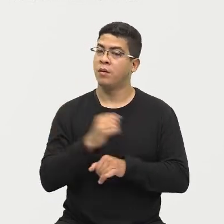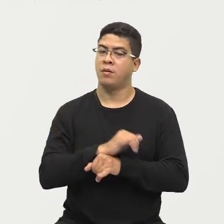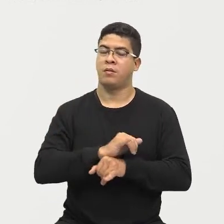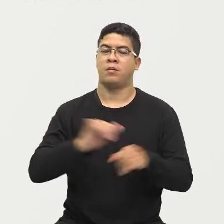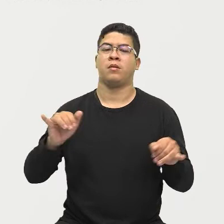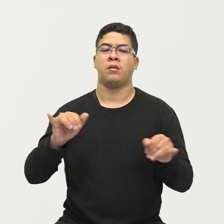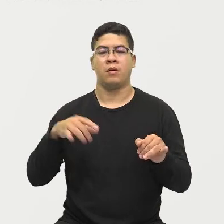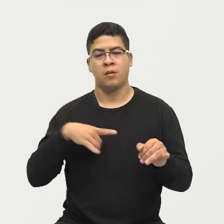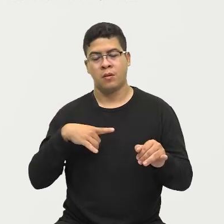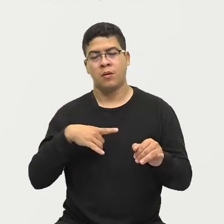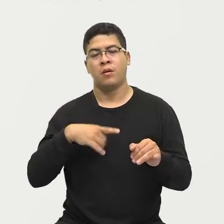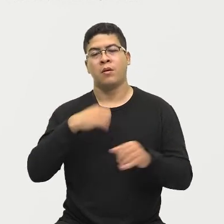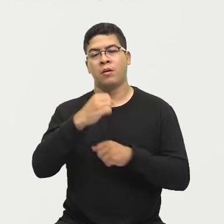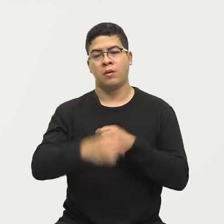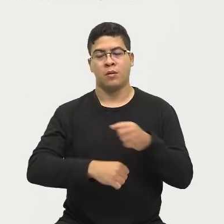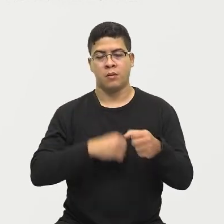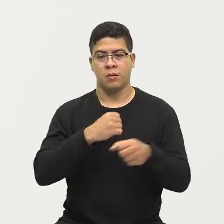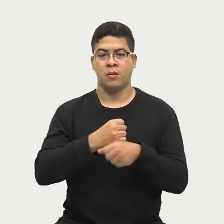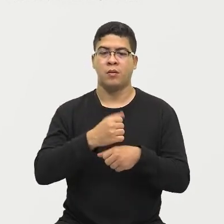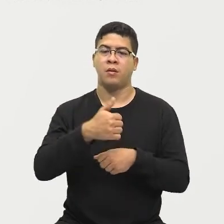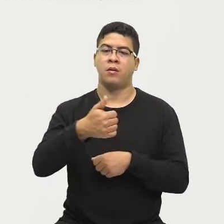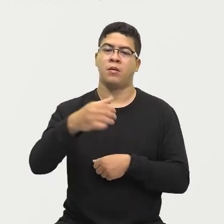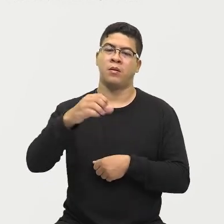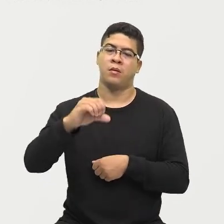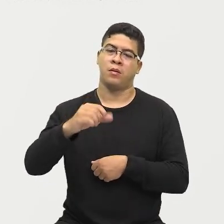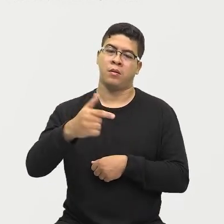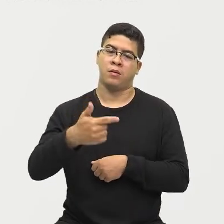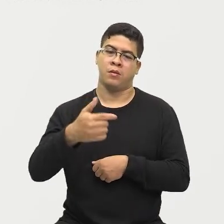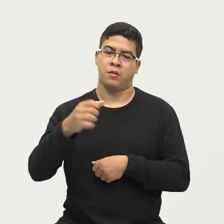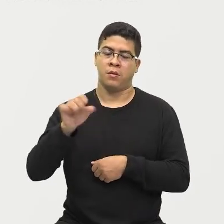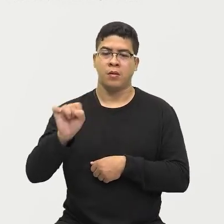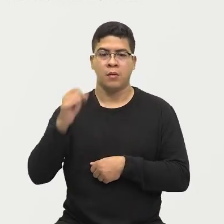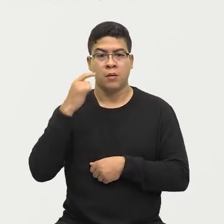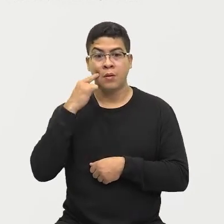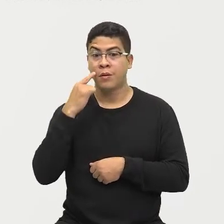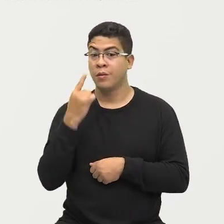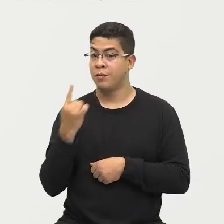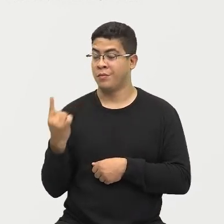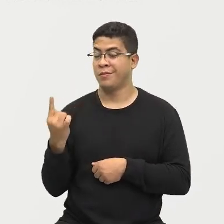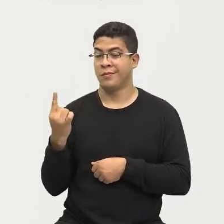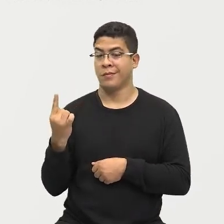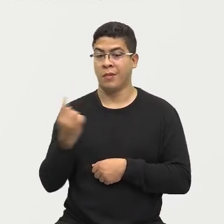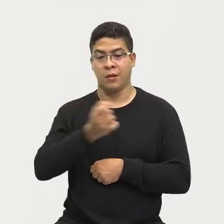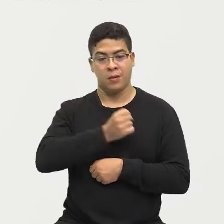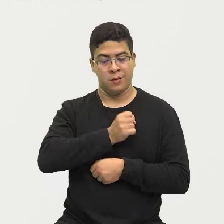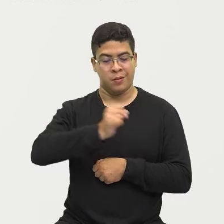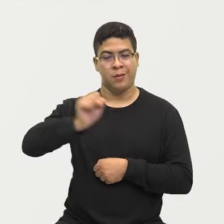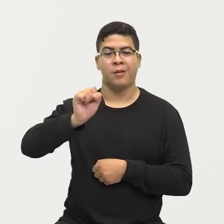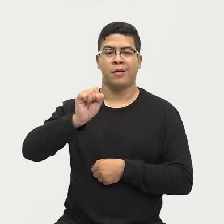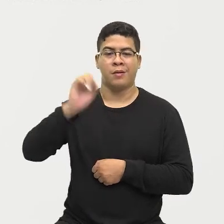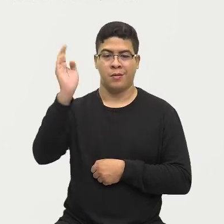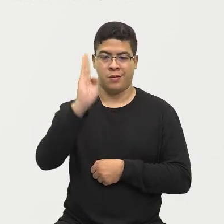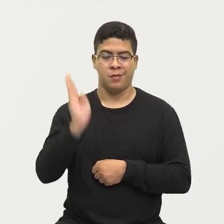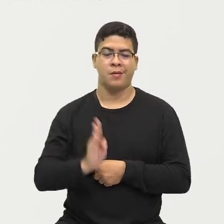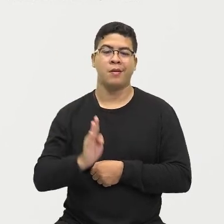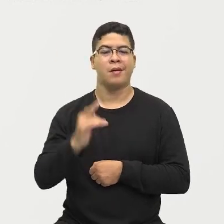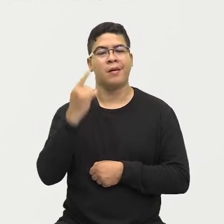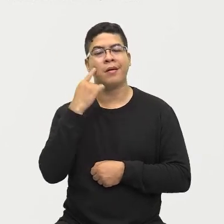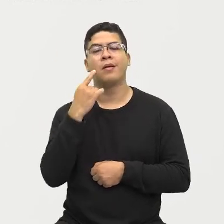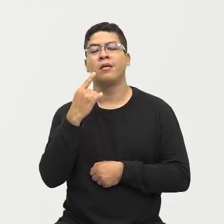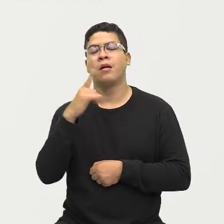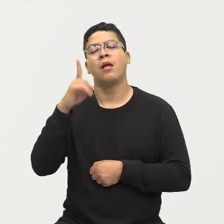de Andrade renova a imagem do herói brasileiro. Olha só o que eu falei aqui, ó. Macunaíma é uma personagem